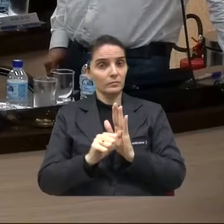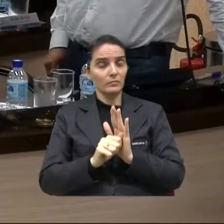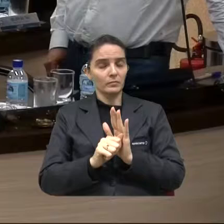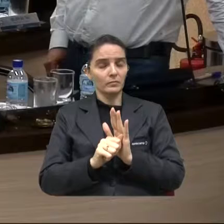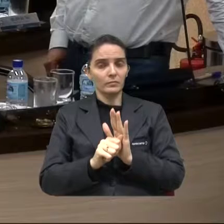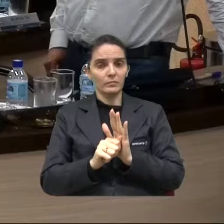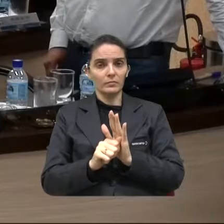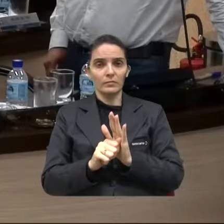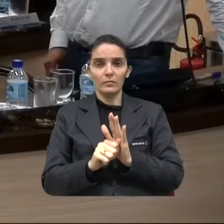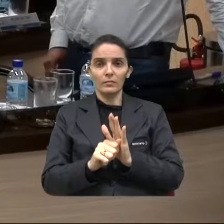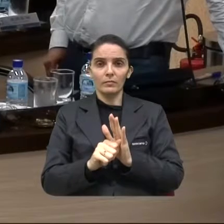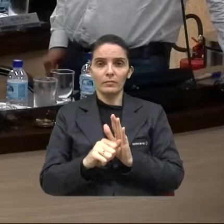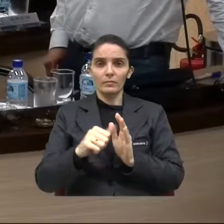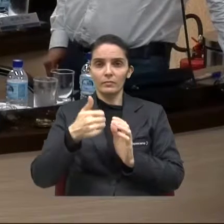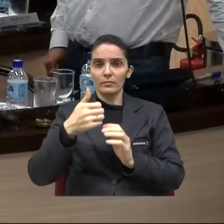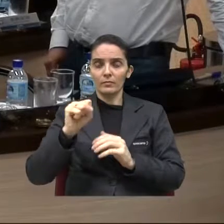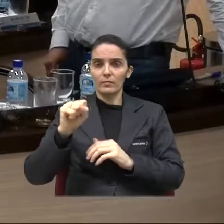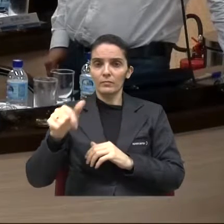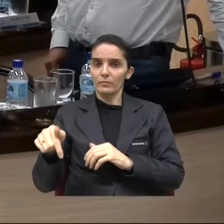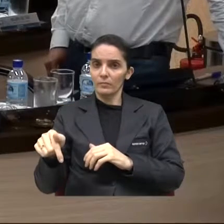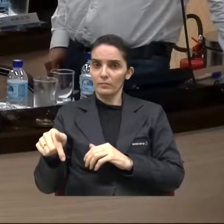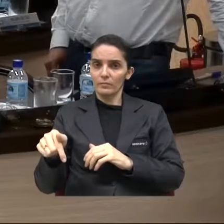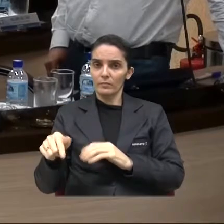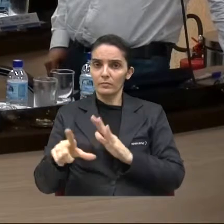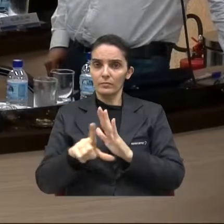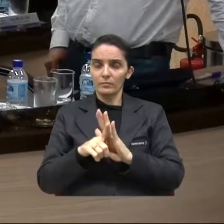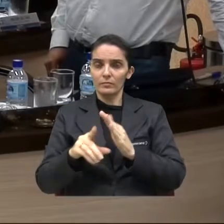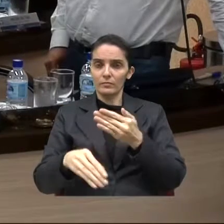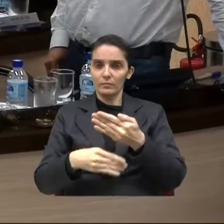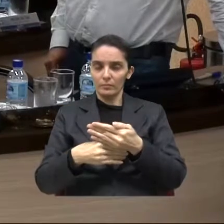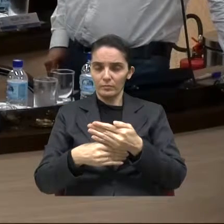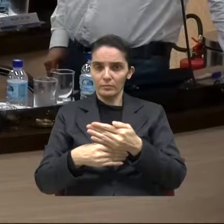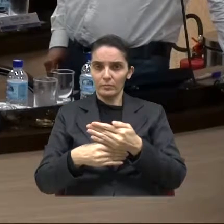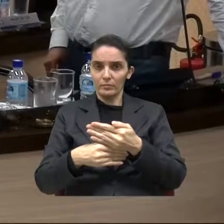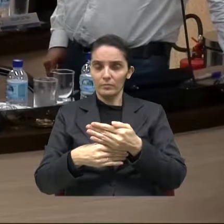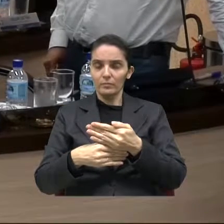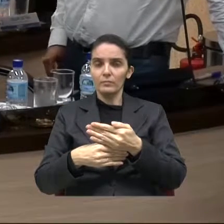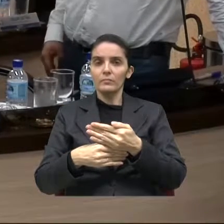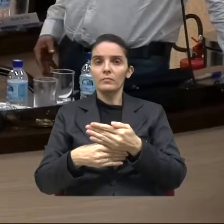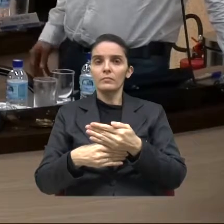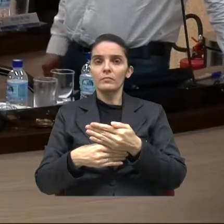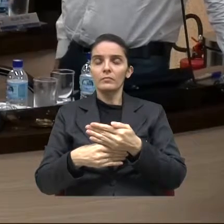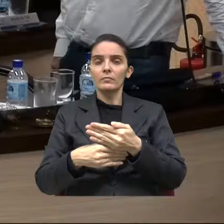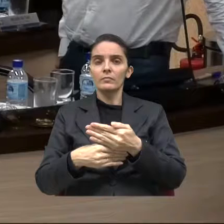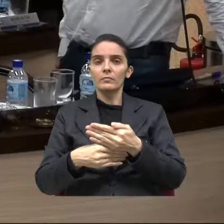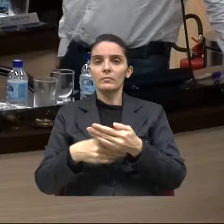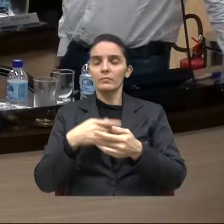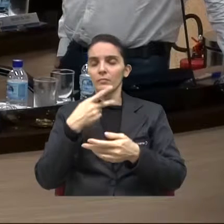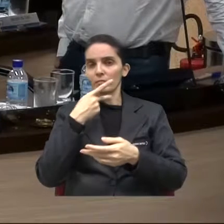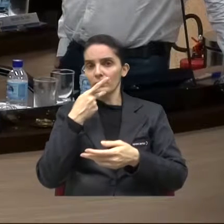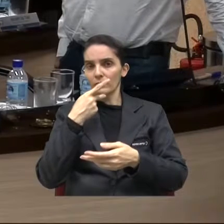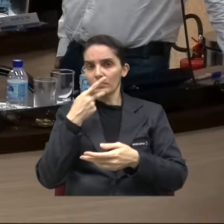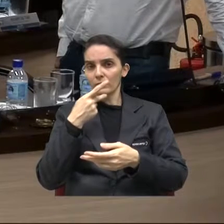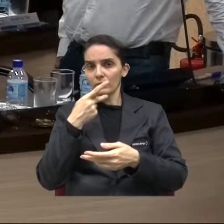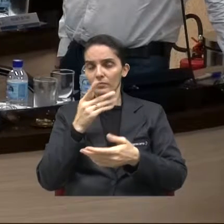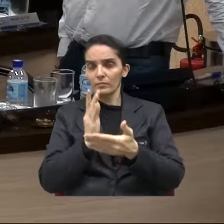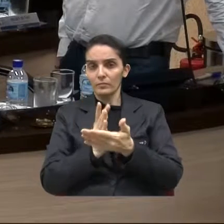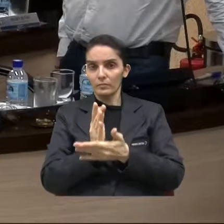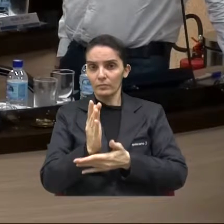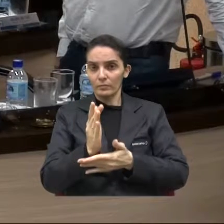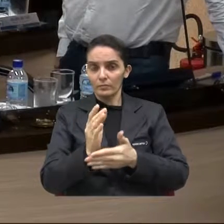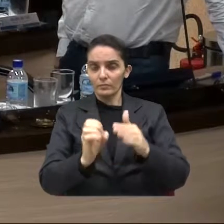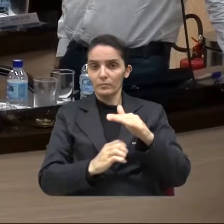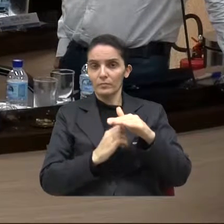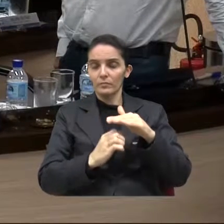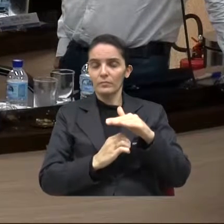artigo 187 da Lei Complementar. Esse artigo da Lei Complementar, ela diz que a aprovação do